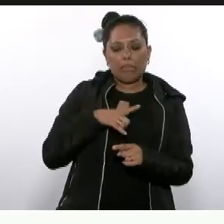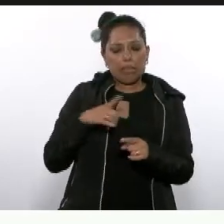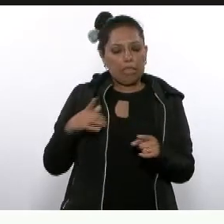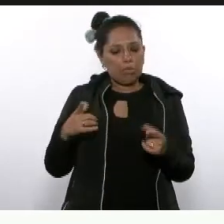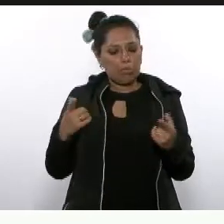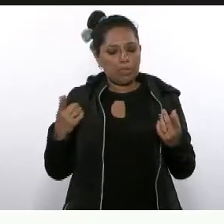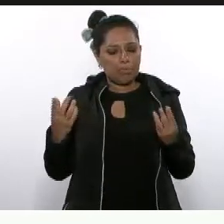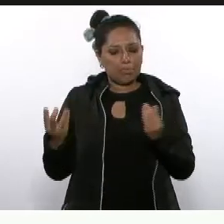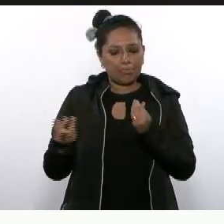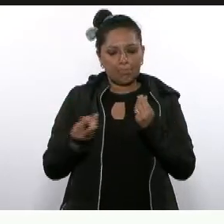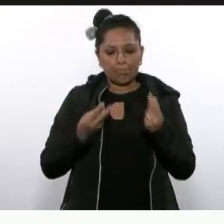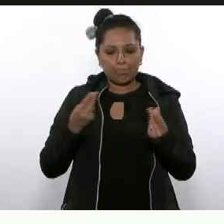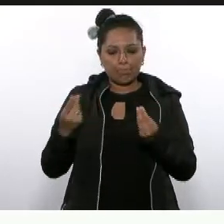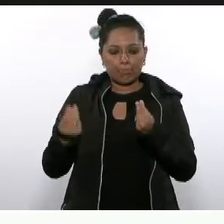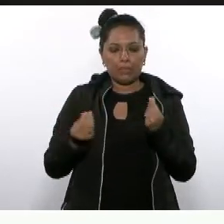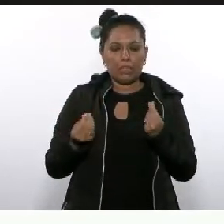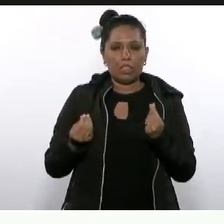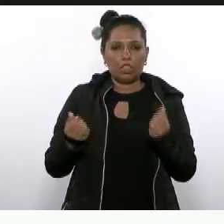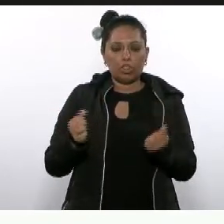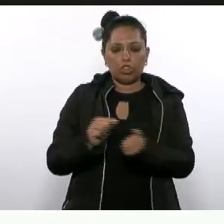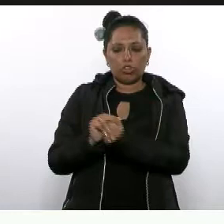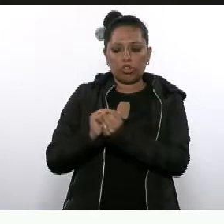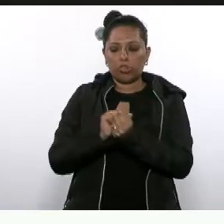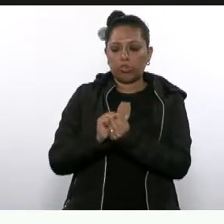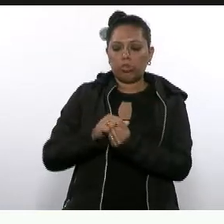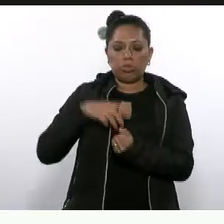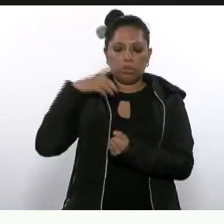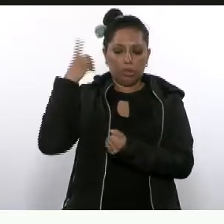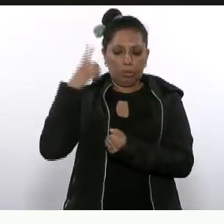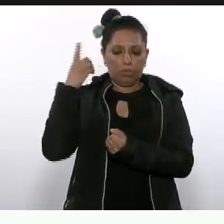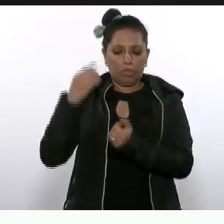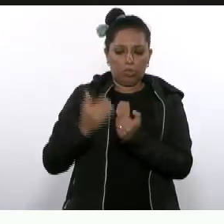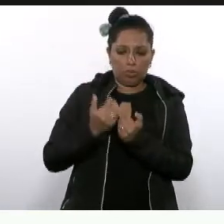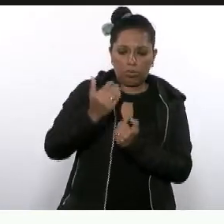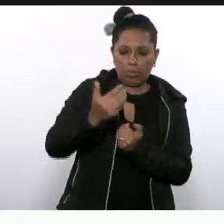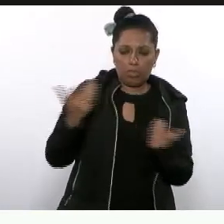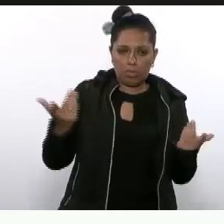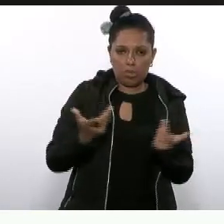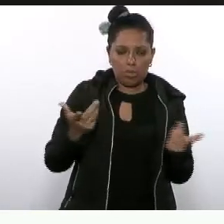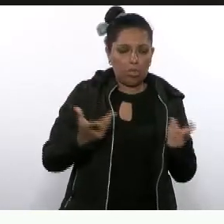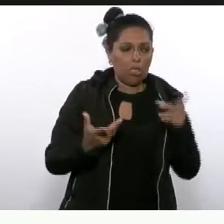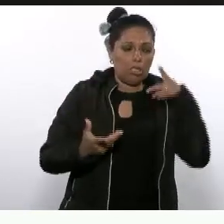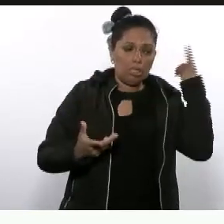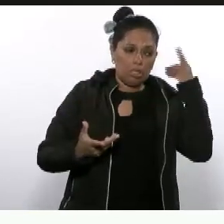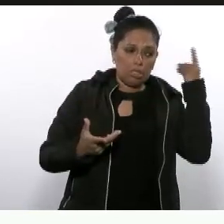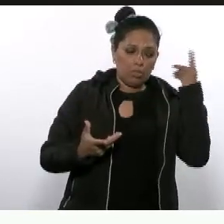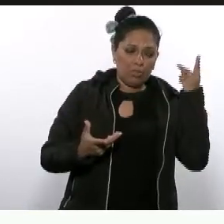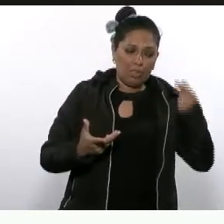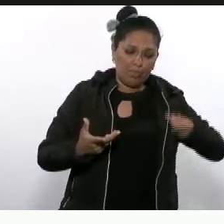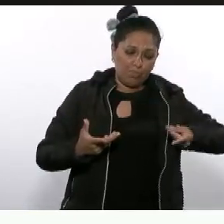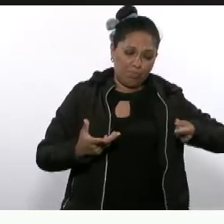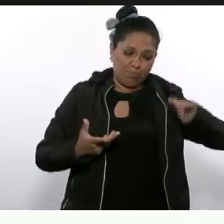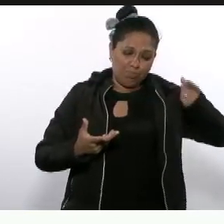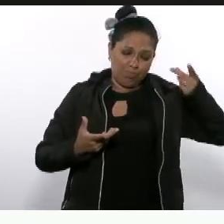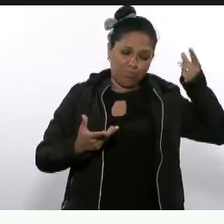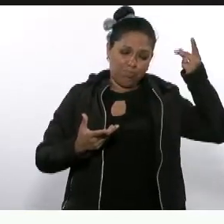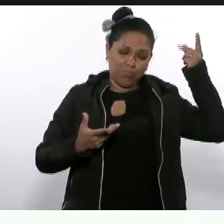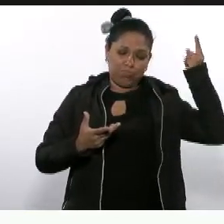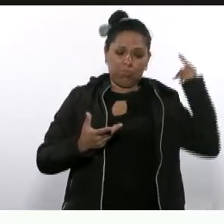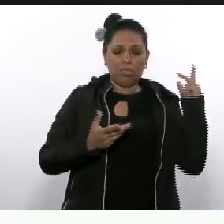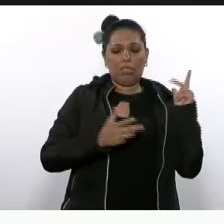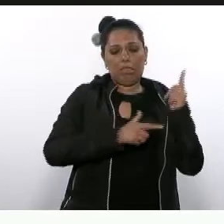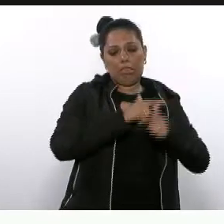composição igual, tanto de deputados de primeiro mandato, como de deputados já veteranos, digamos assim,